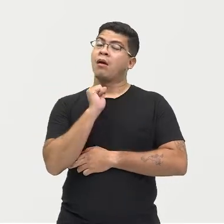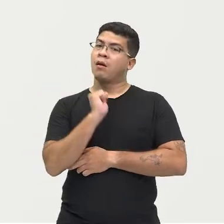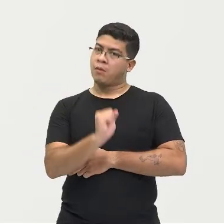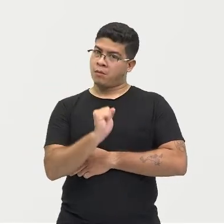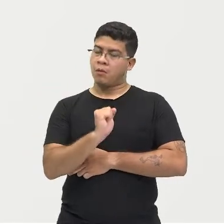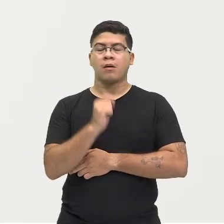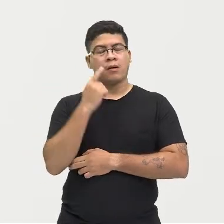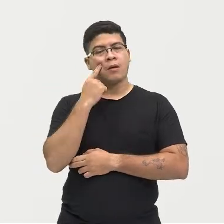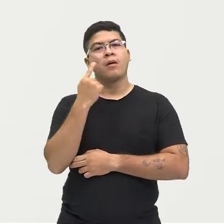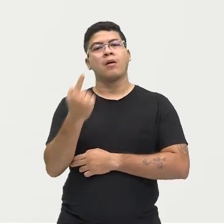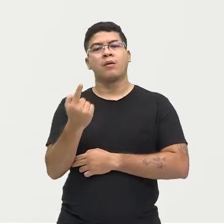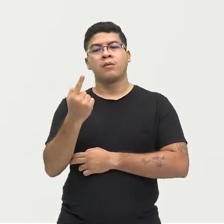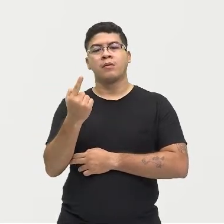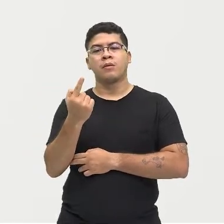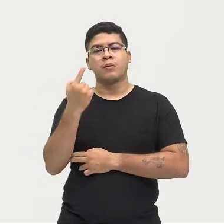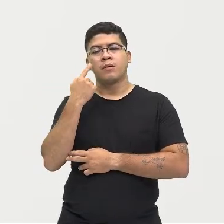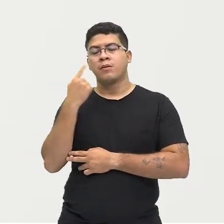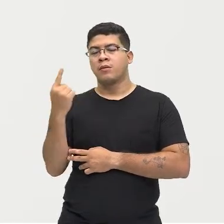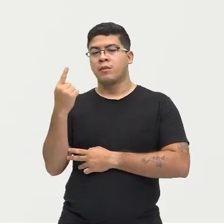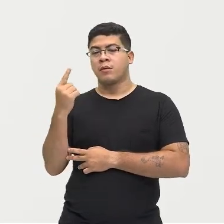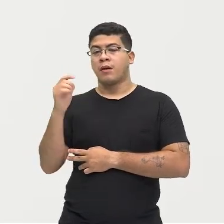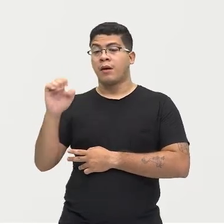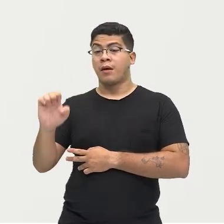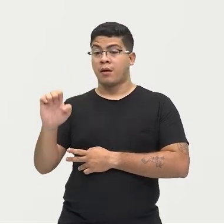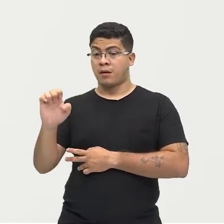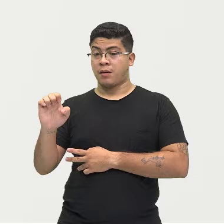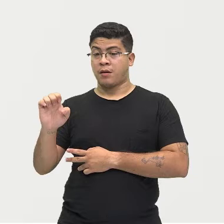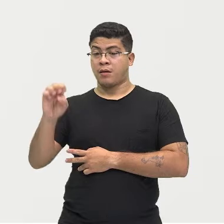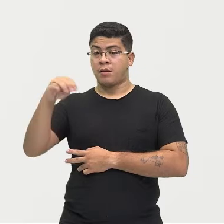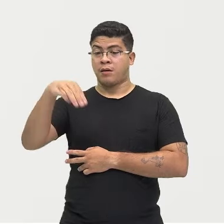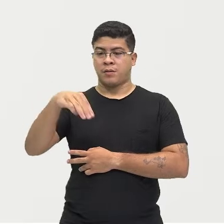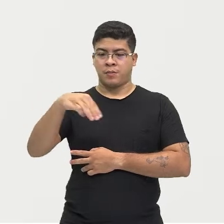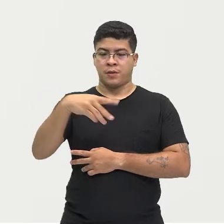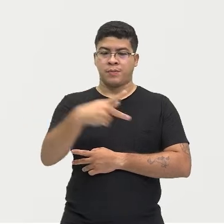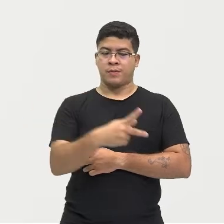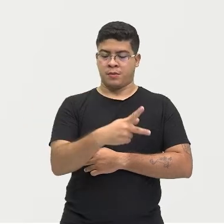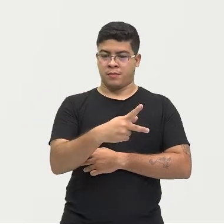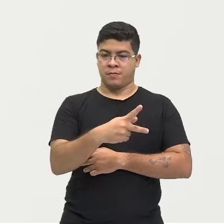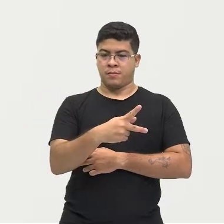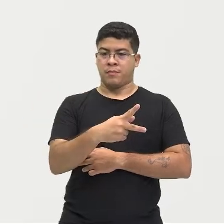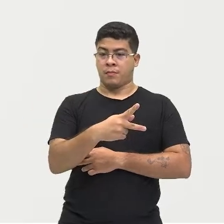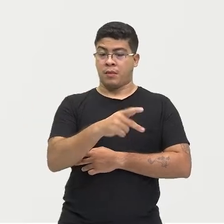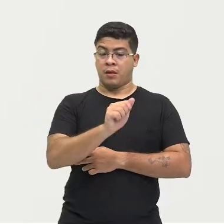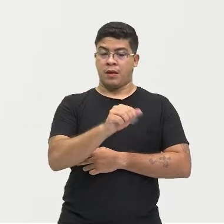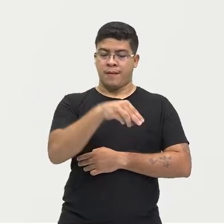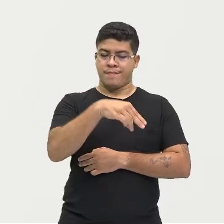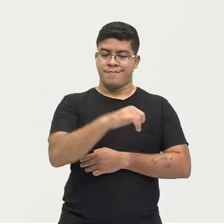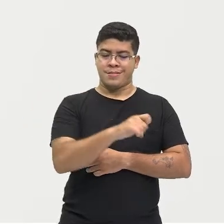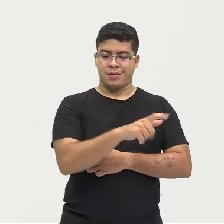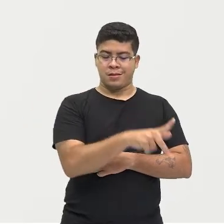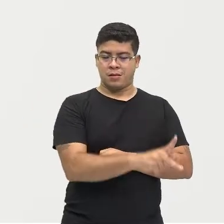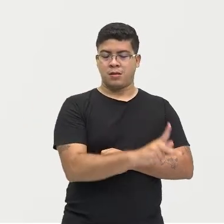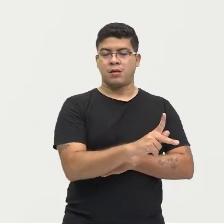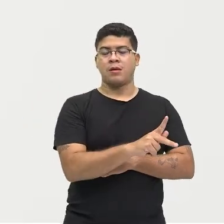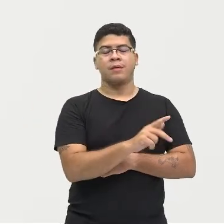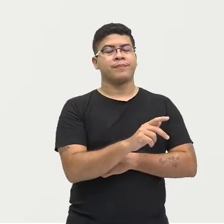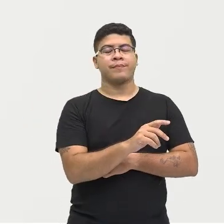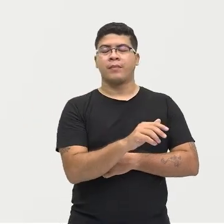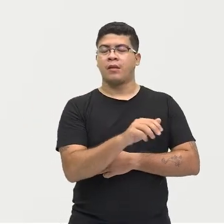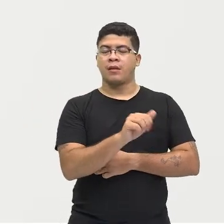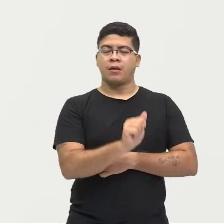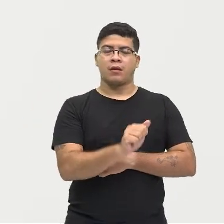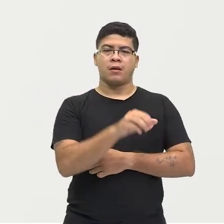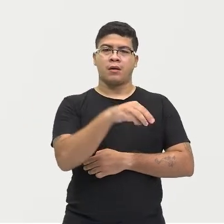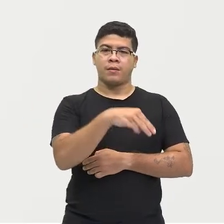etil, metil, propil, amina. Tá aí, ó, todos os radicais e mais a